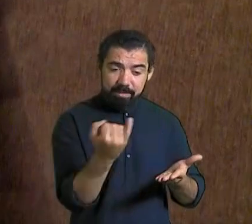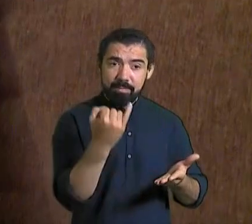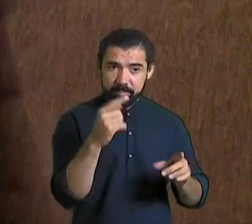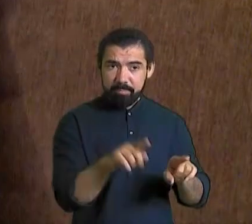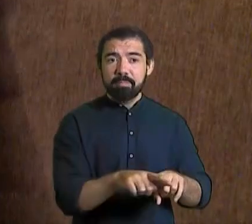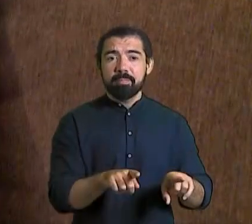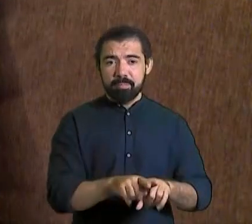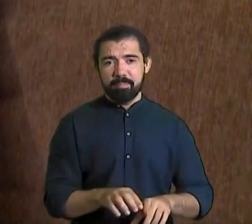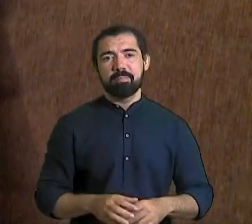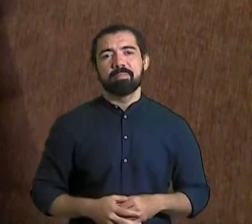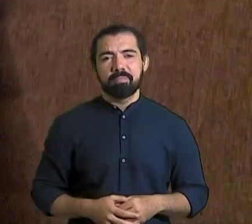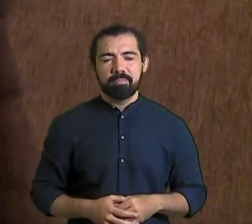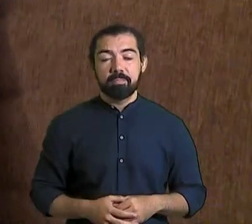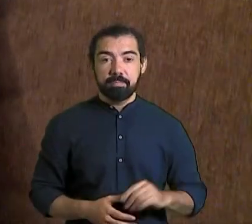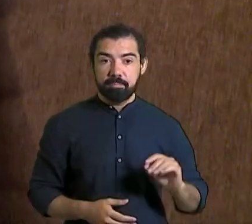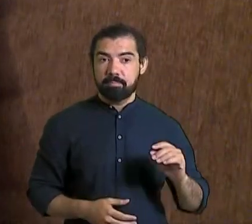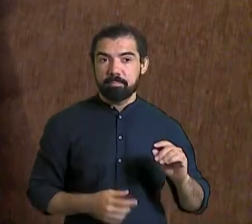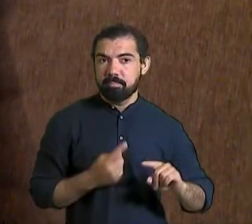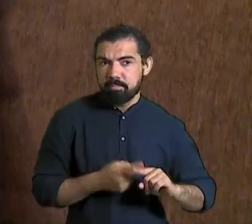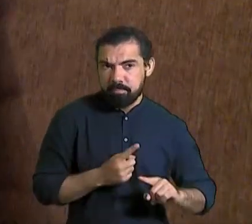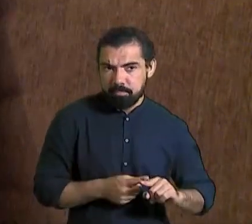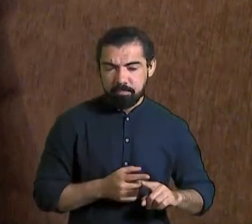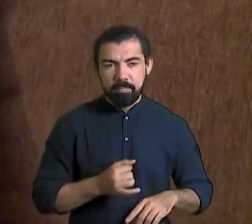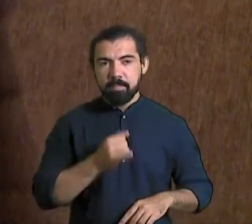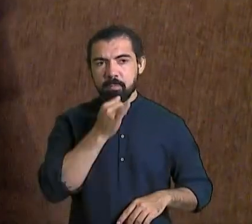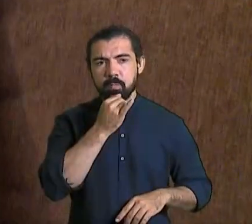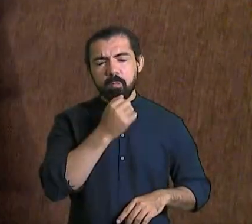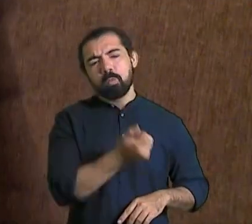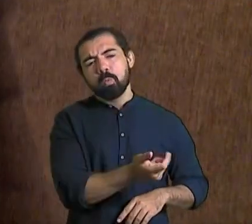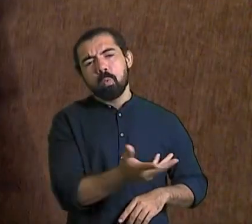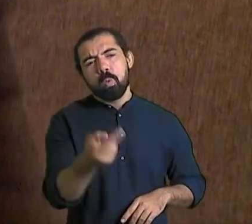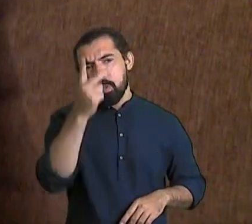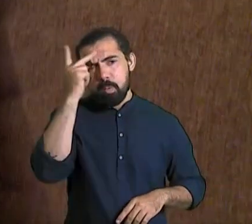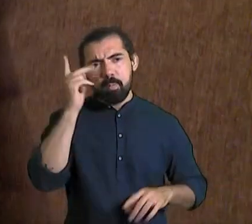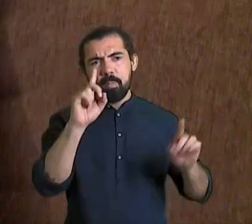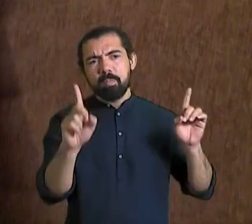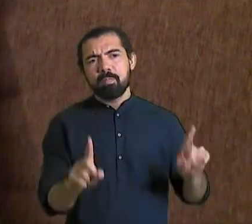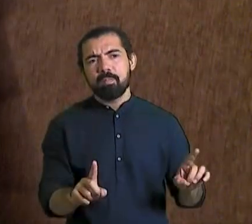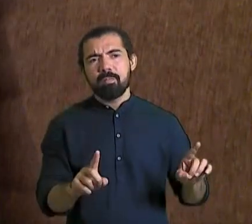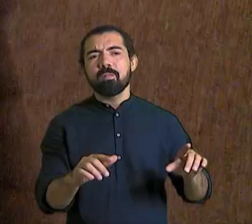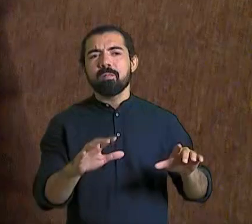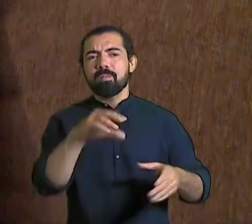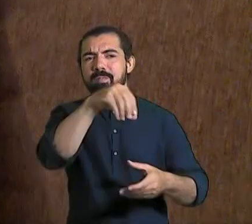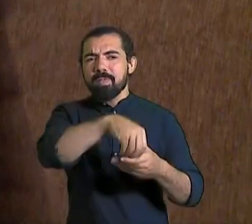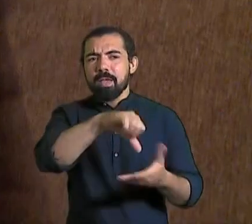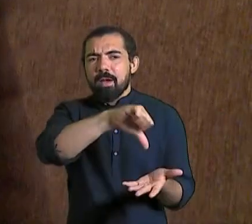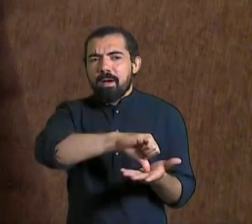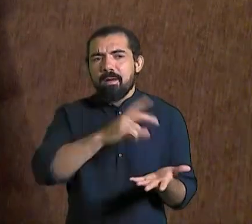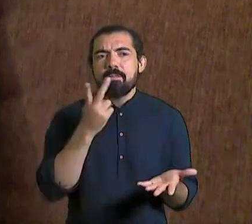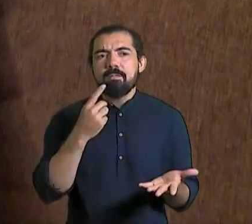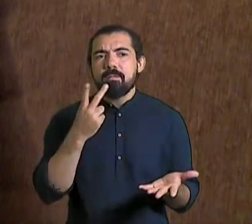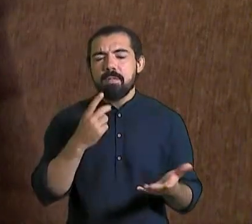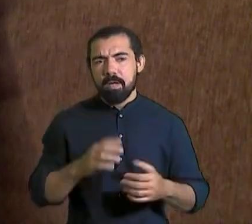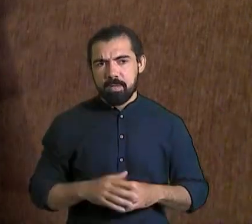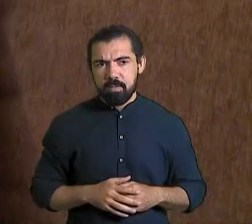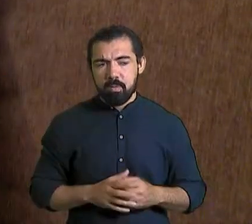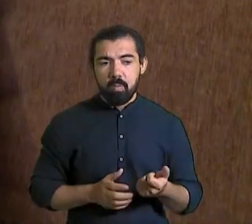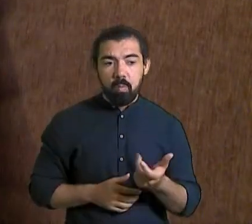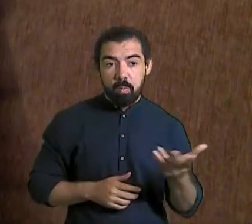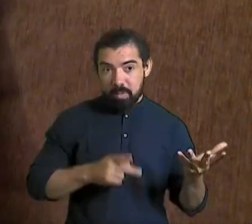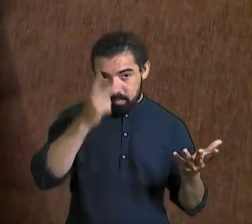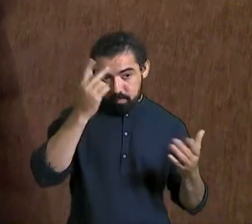porque... será que a gente tem uma ideia de quantas pessoas têm deficiente hoje em Fortaleza? Quantas pessoas vão se